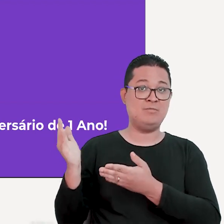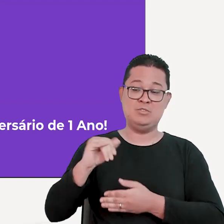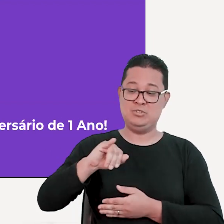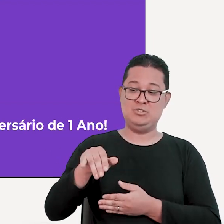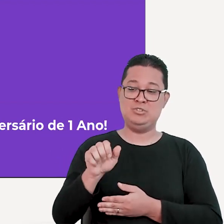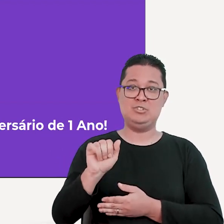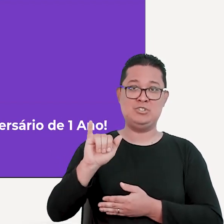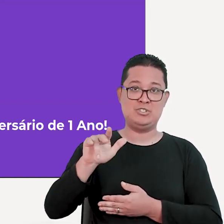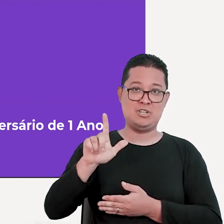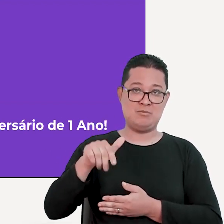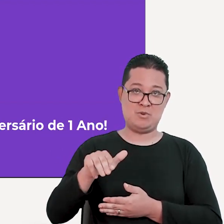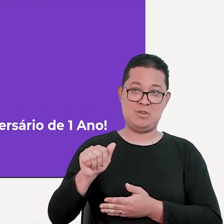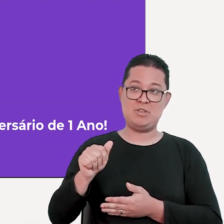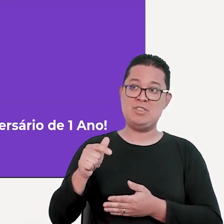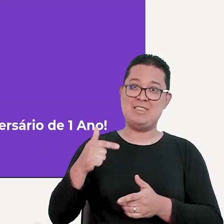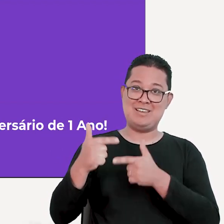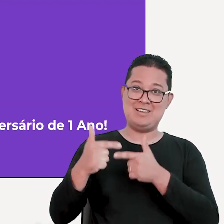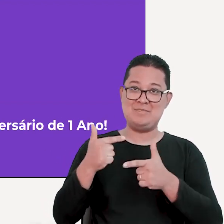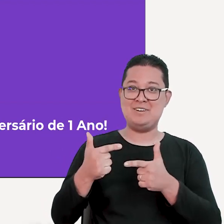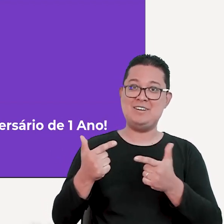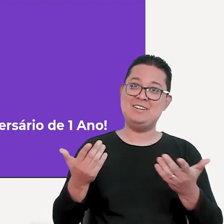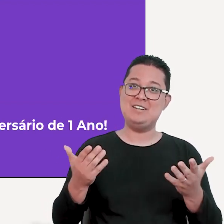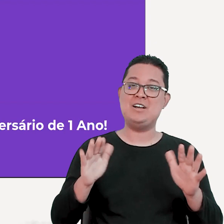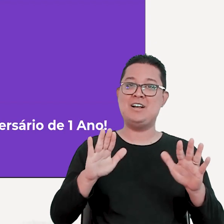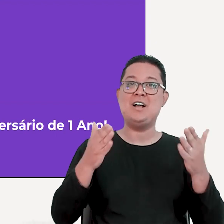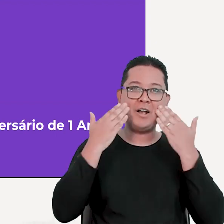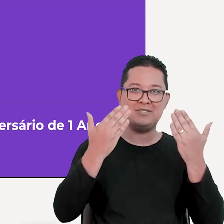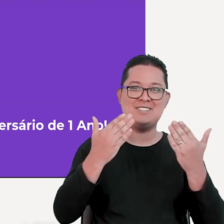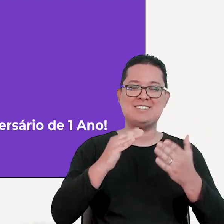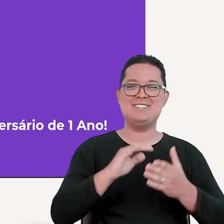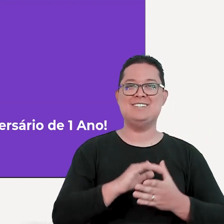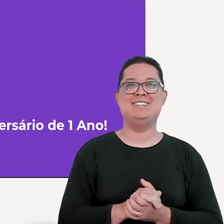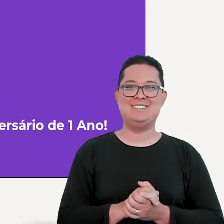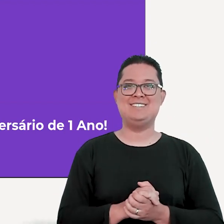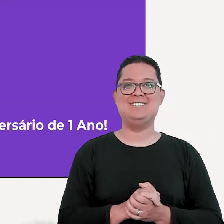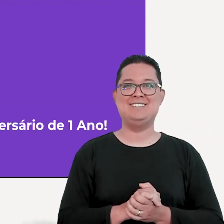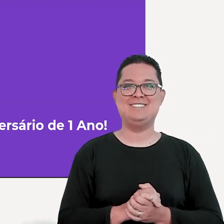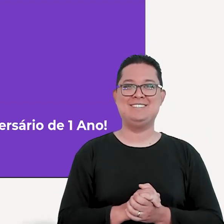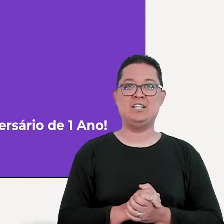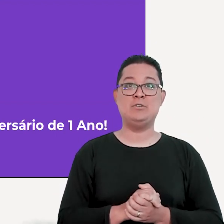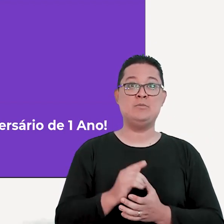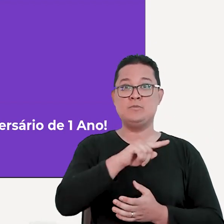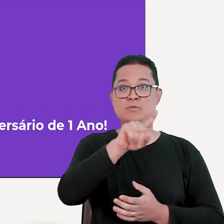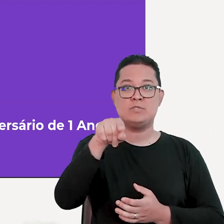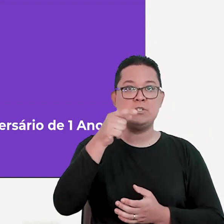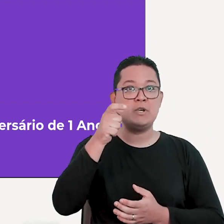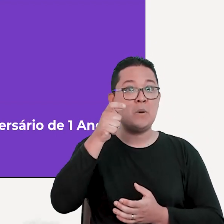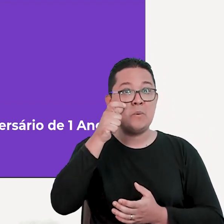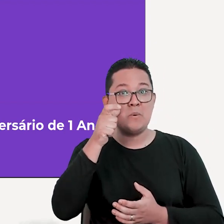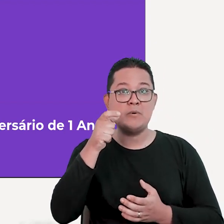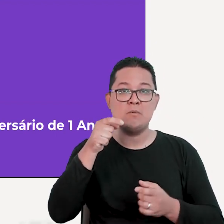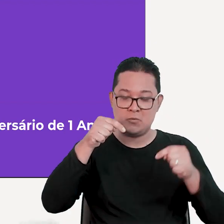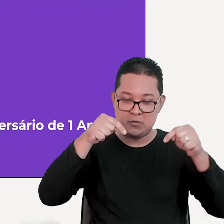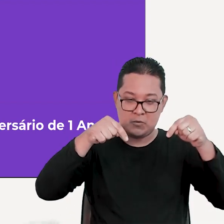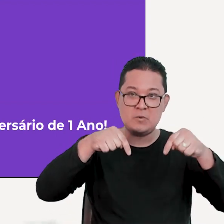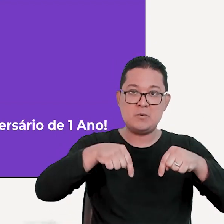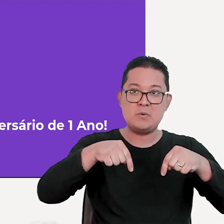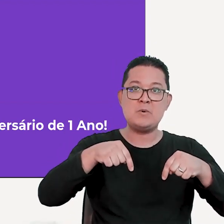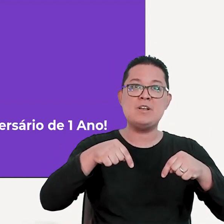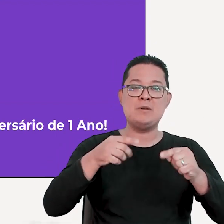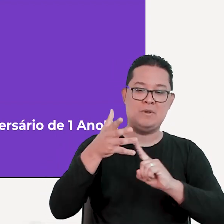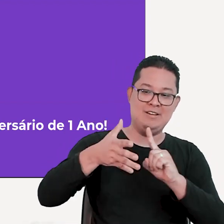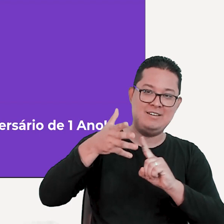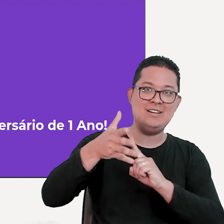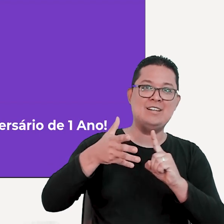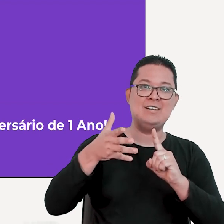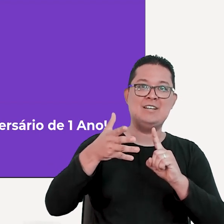a gente certeza. esqueceu de se apresentar, né? Então, vamos lá. Se você estiver assistindo essa palestra